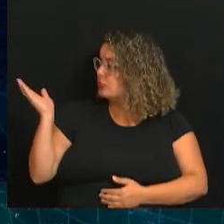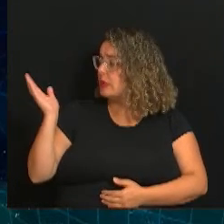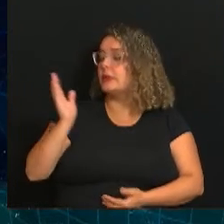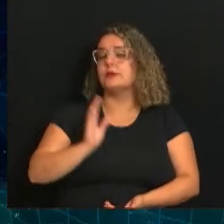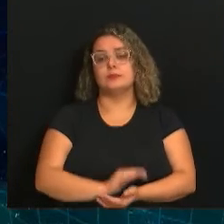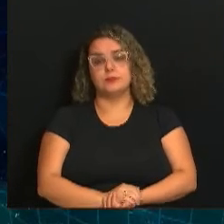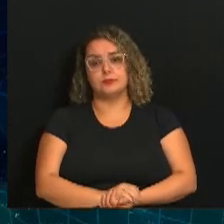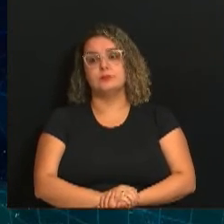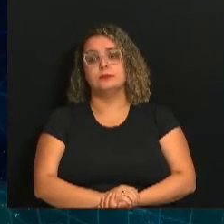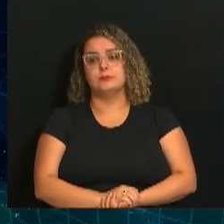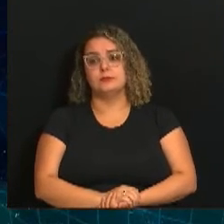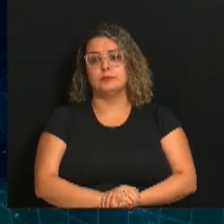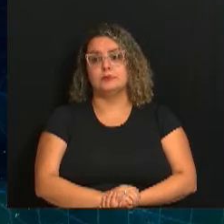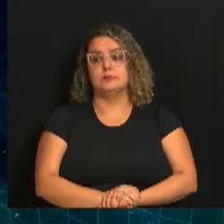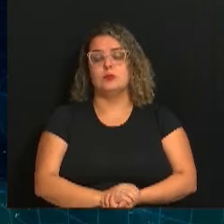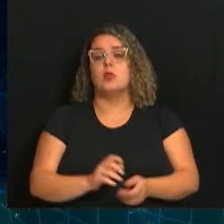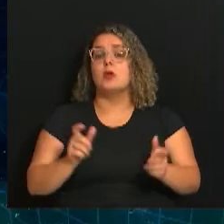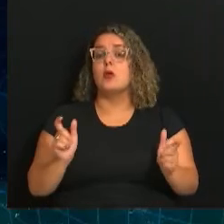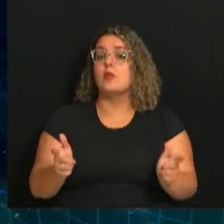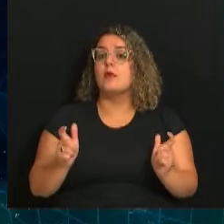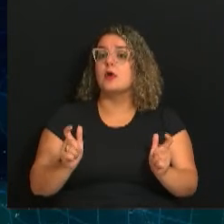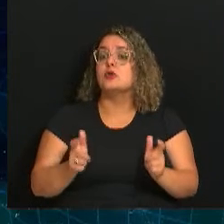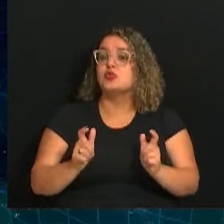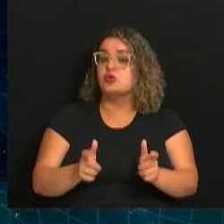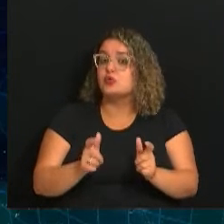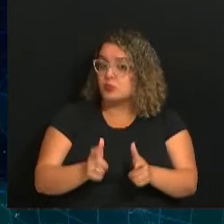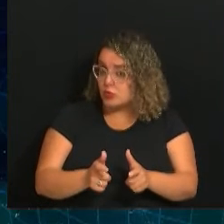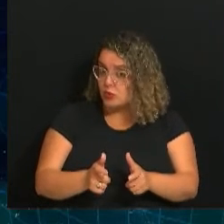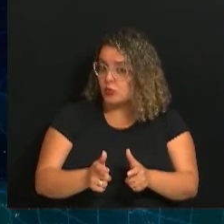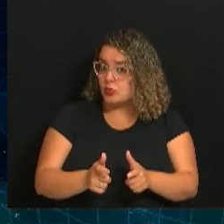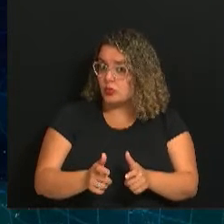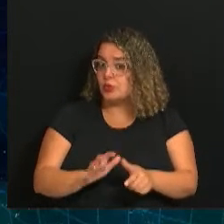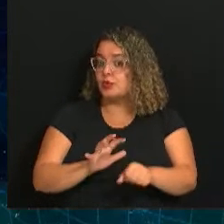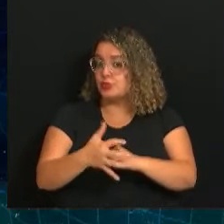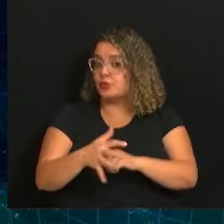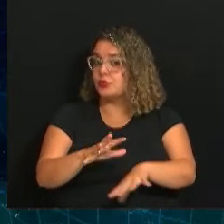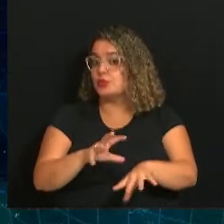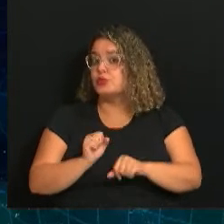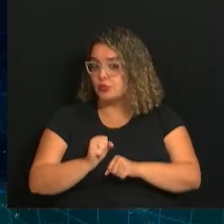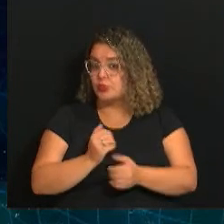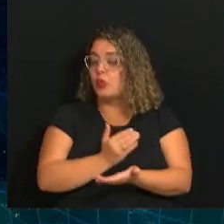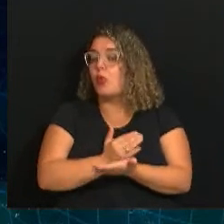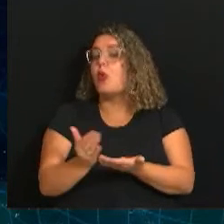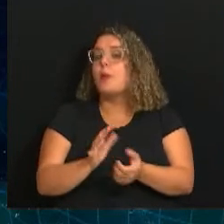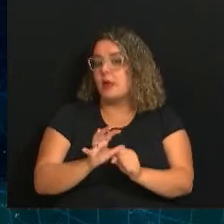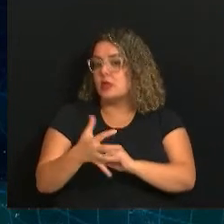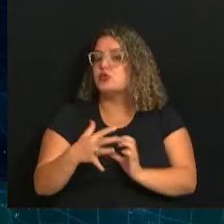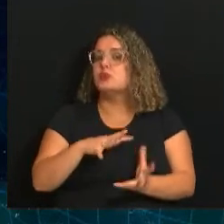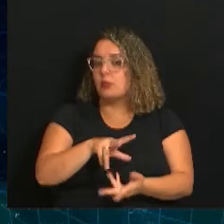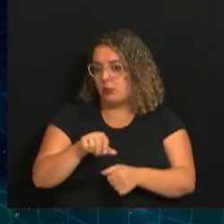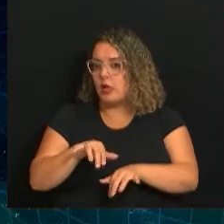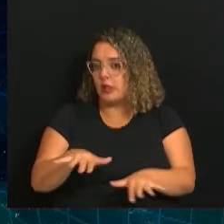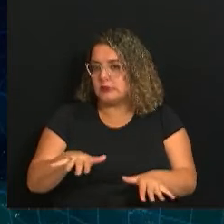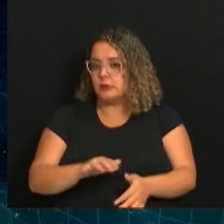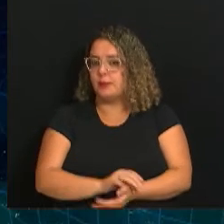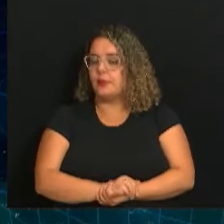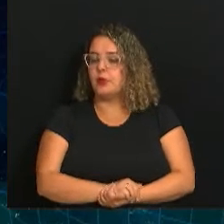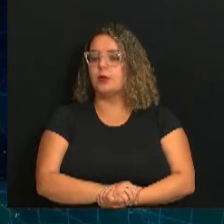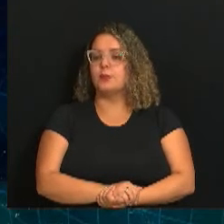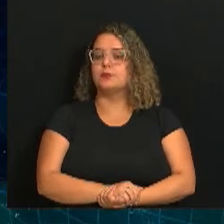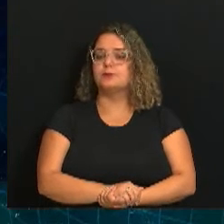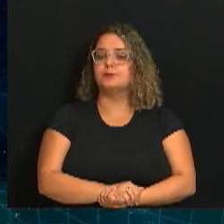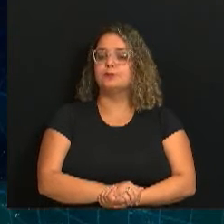porque não havia uma confirmação. Dá uma certa tranquilidade, Sim. então, porque senão 2.900 casos em 24 horas, a doença teria piorado muito.